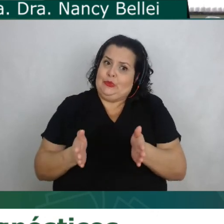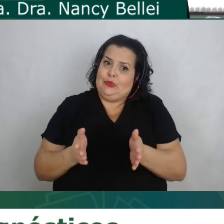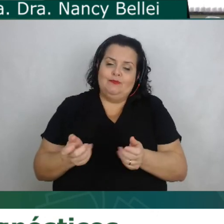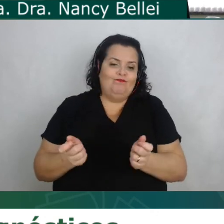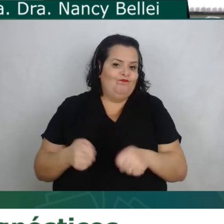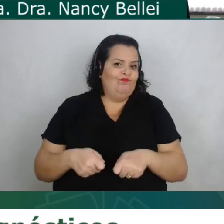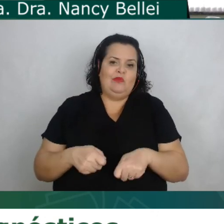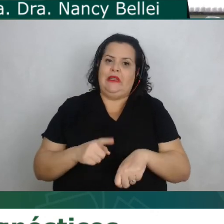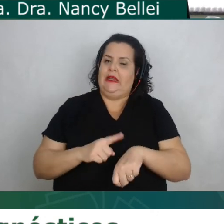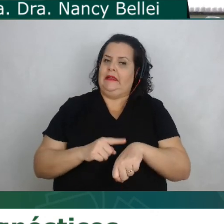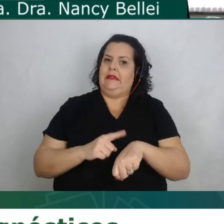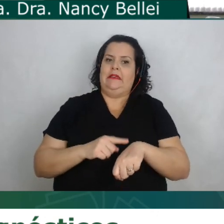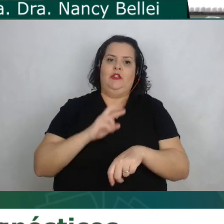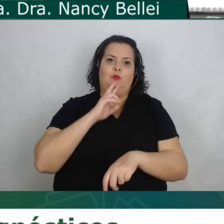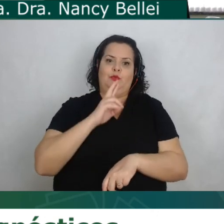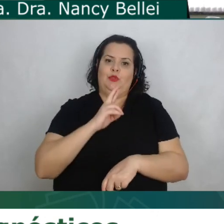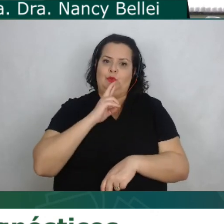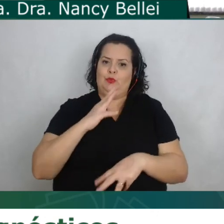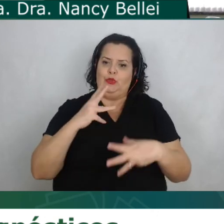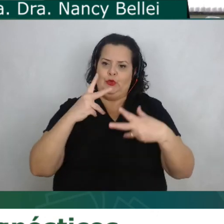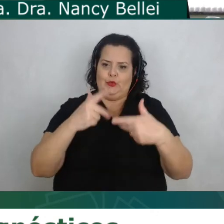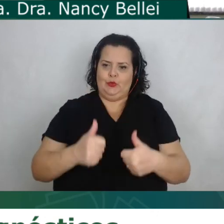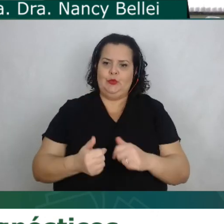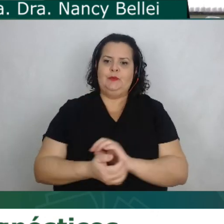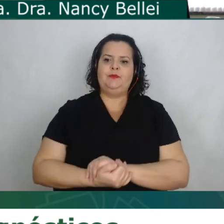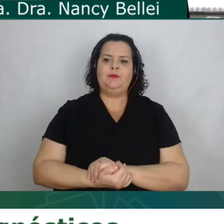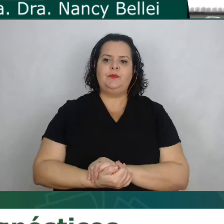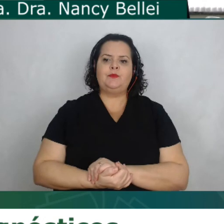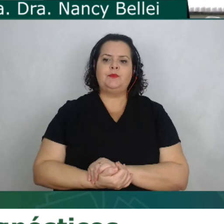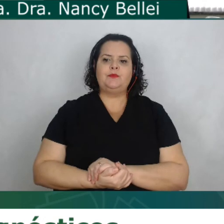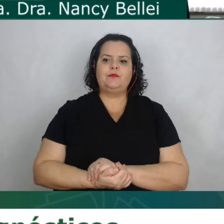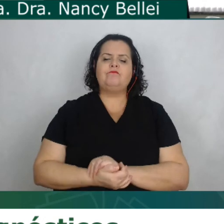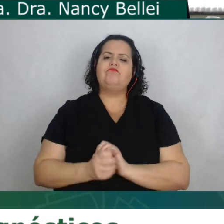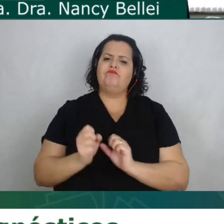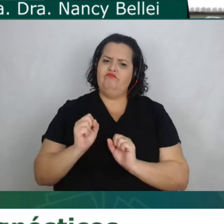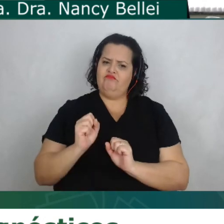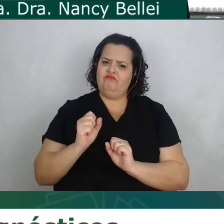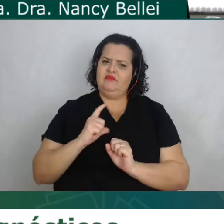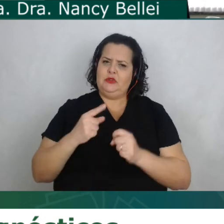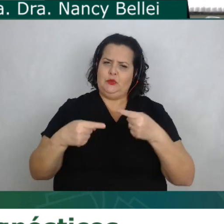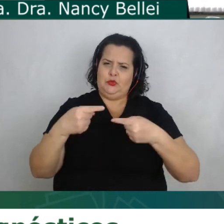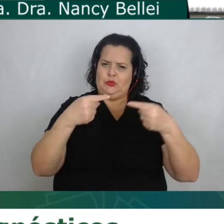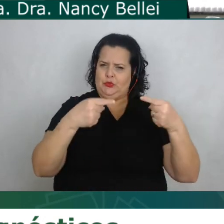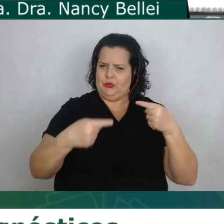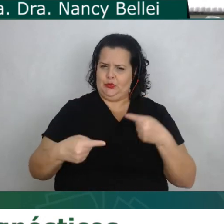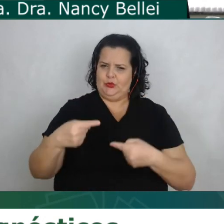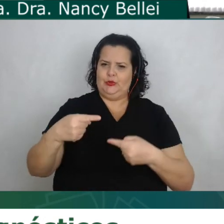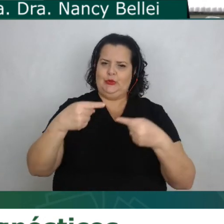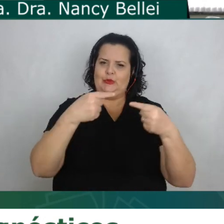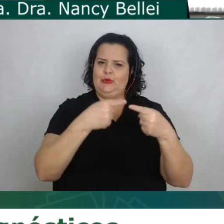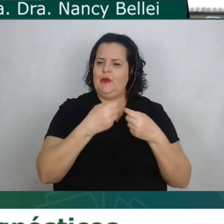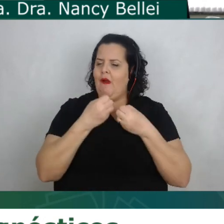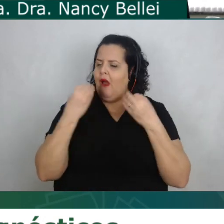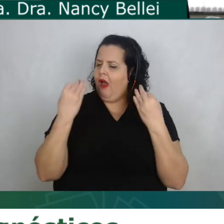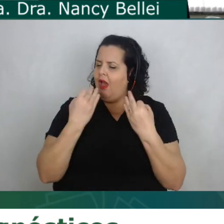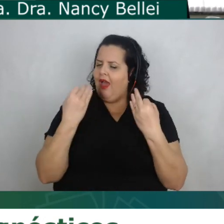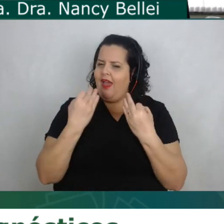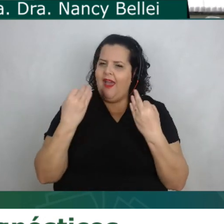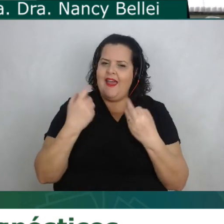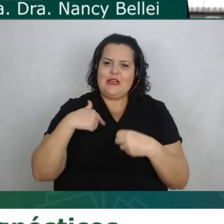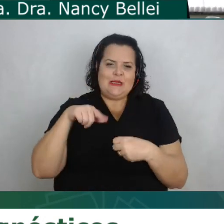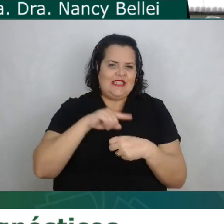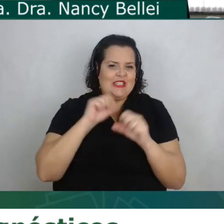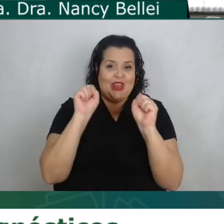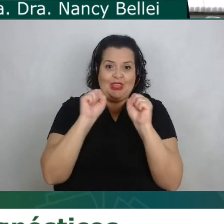horário aqui, não dá para a gente continuar. É uma discussão que a gente adora ter, né? Porque realmente é